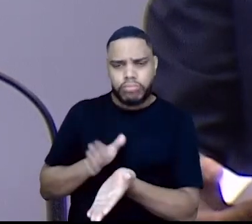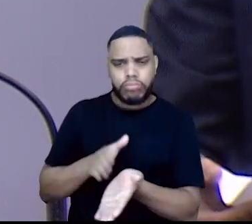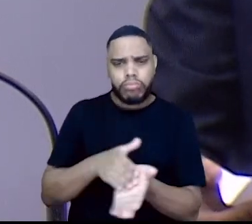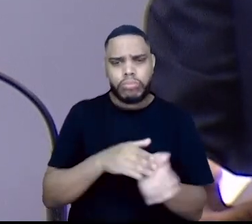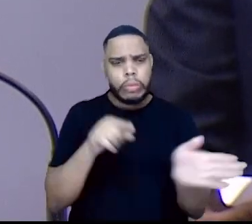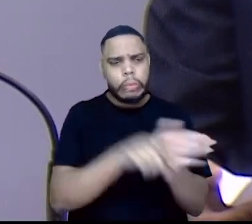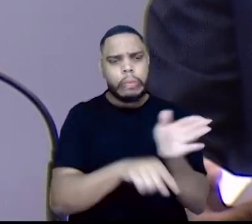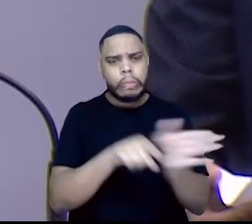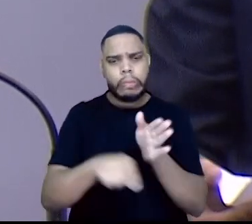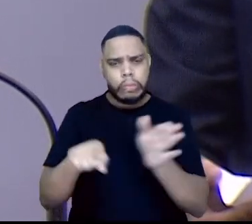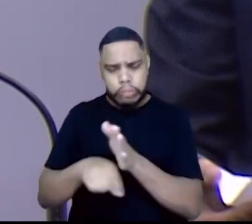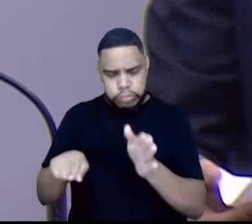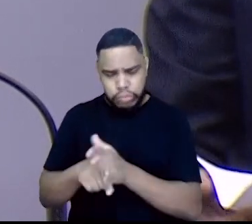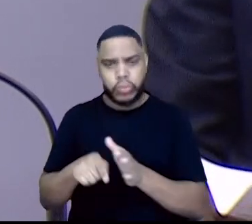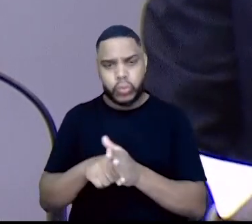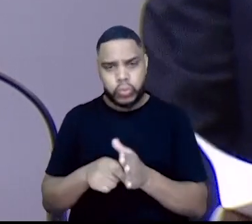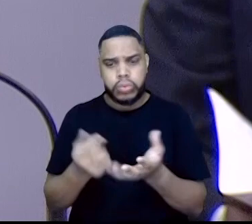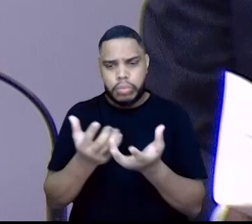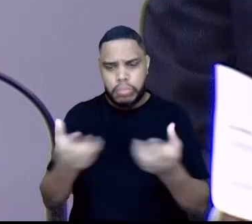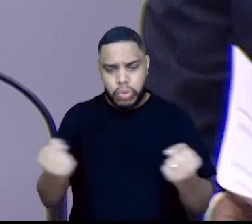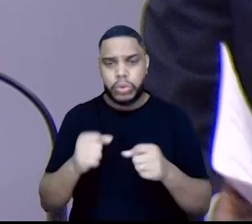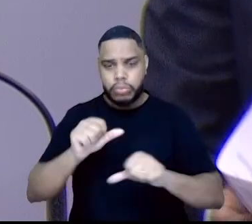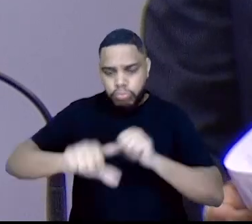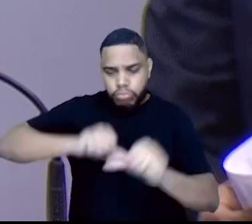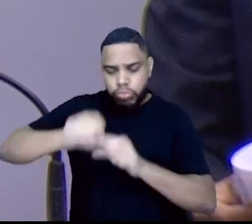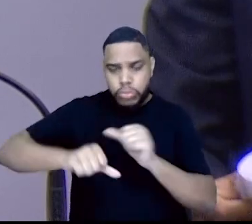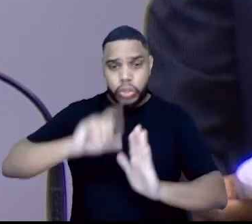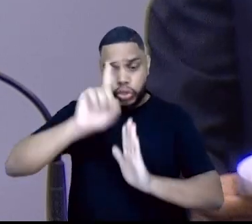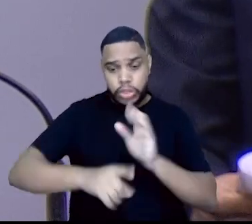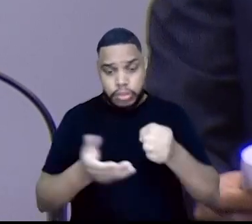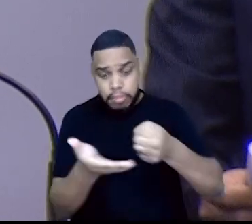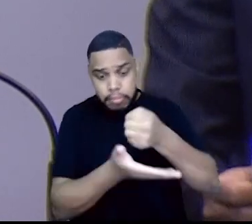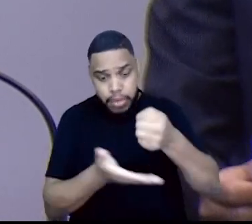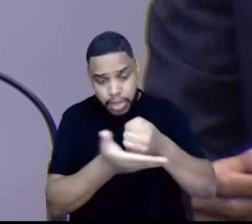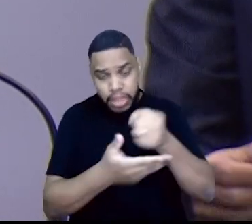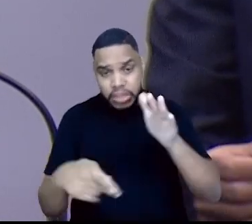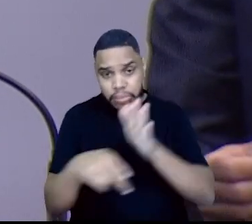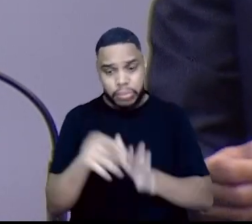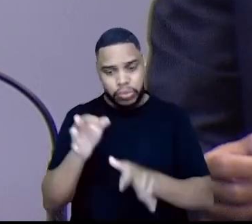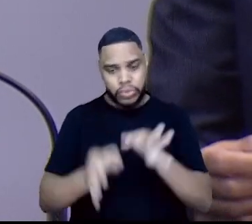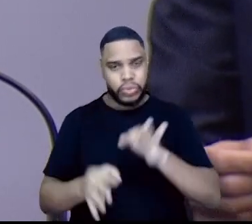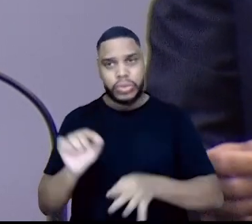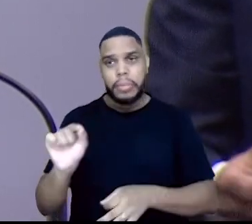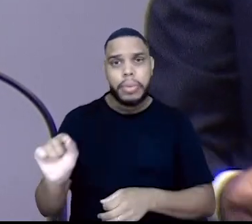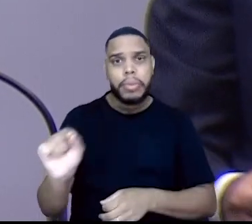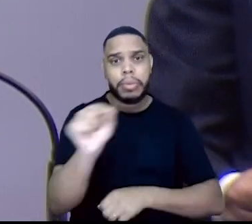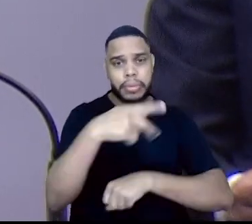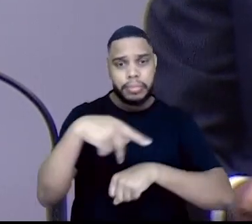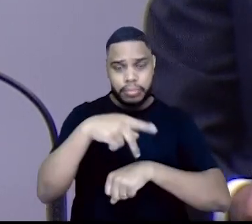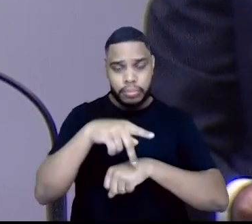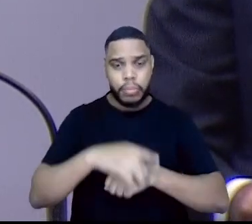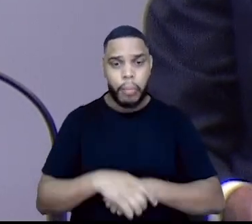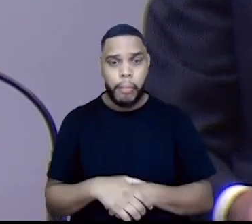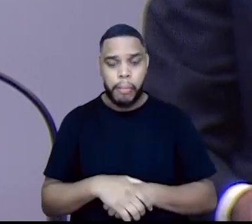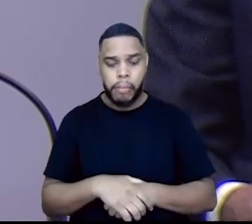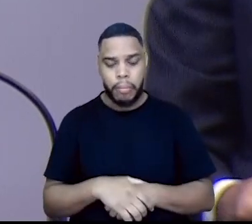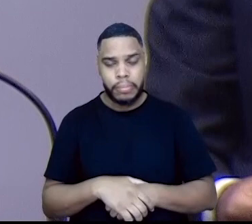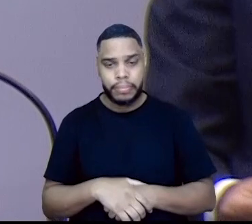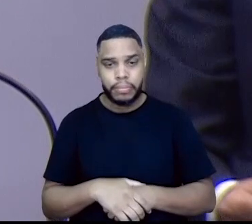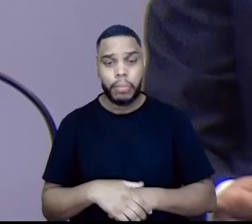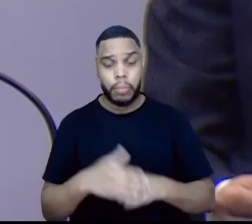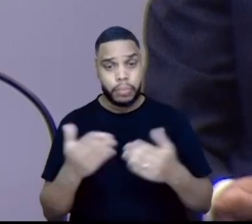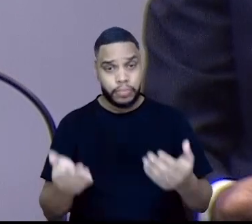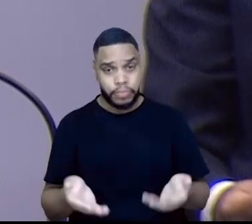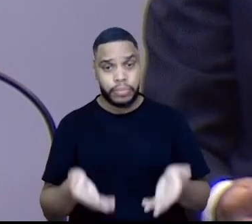a densificação dos conteúdos dos direitos fundamentais pelo Poder Judiciário. Ademais, como observado